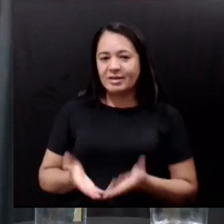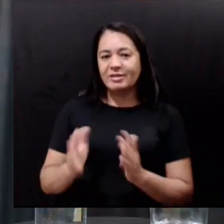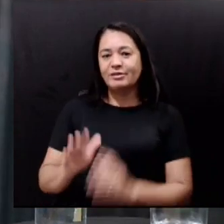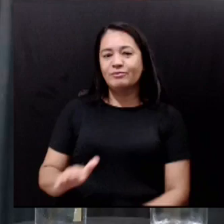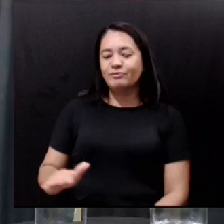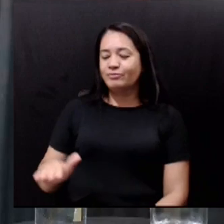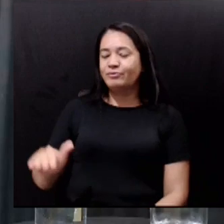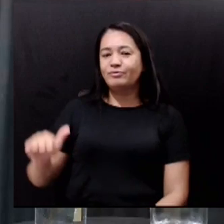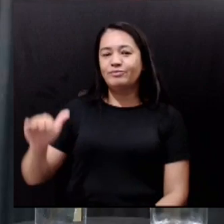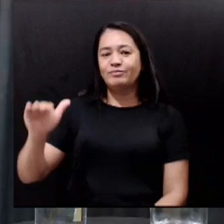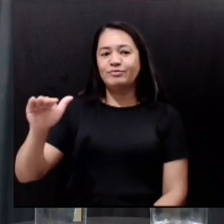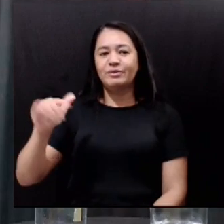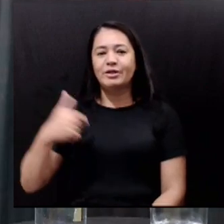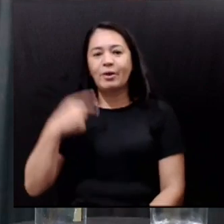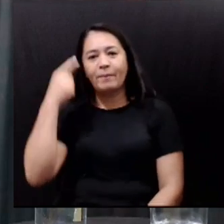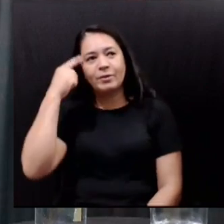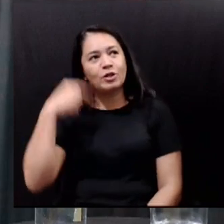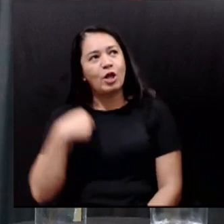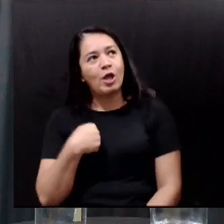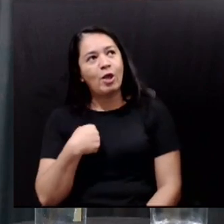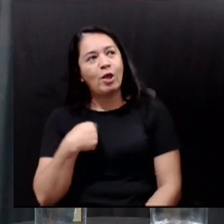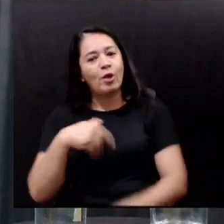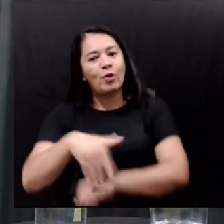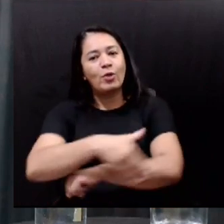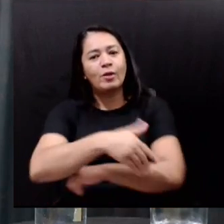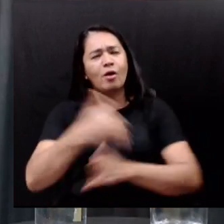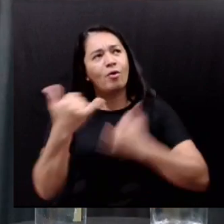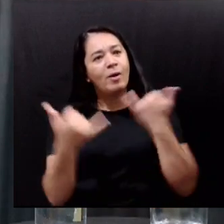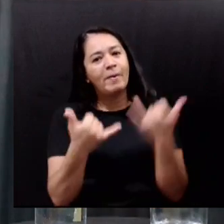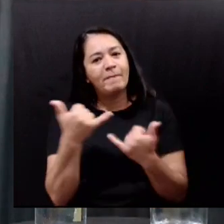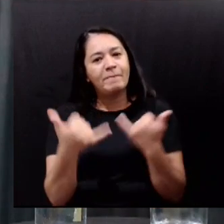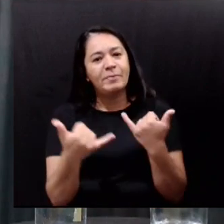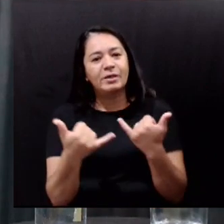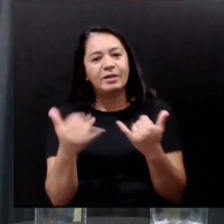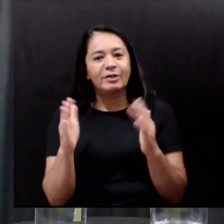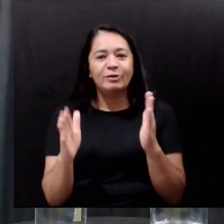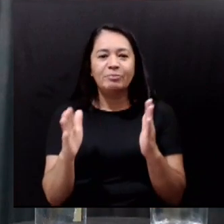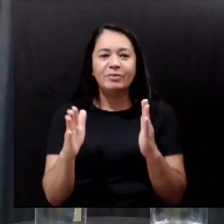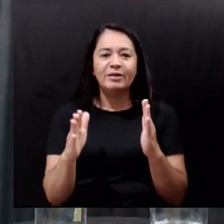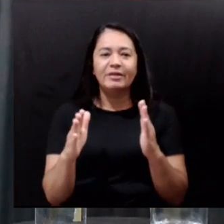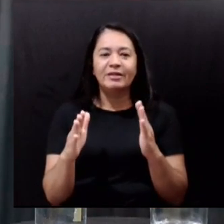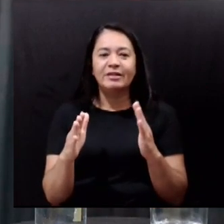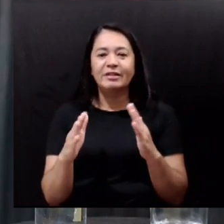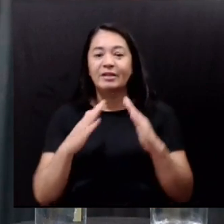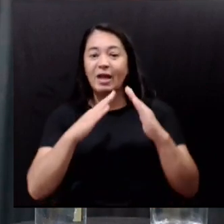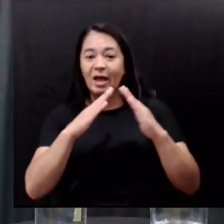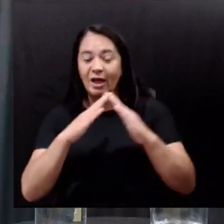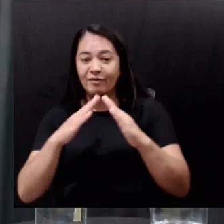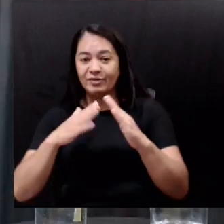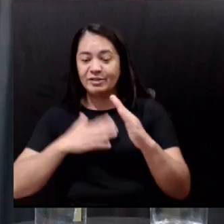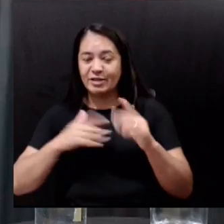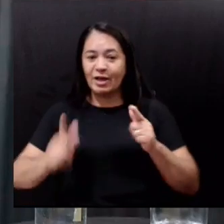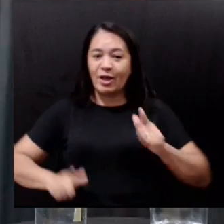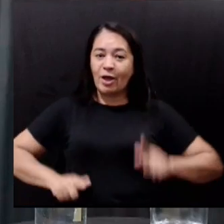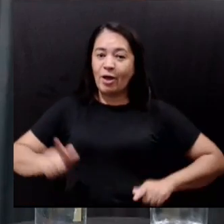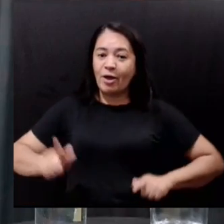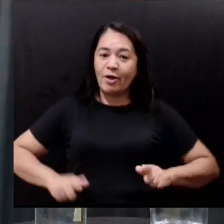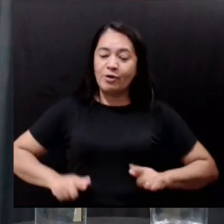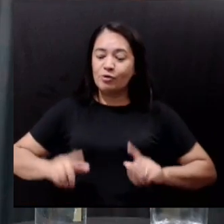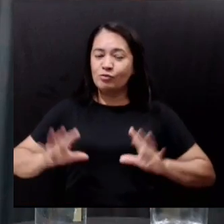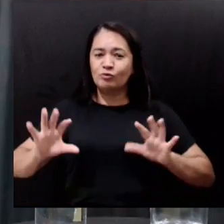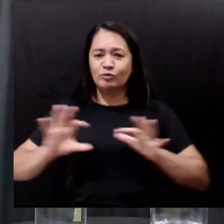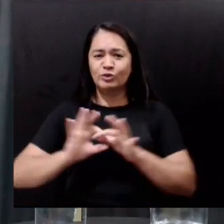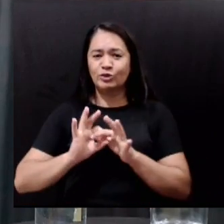fiquei pensando quando eu brincava na rua. Sim. Também, na época, minha vizinha era minha prima, né? Então, a gente unia todas as crianças da rua, tudo mais.